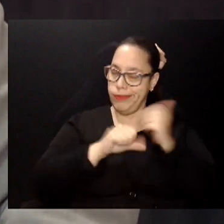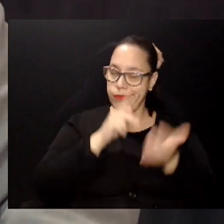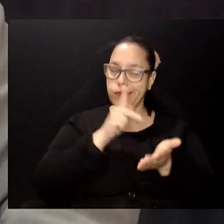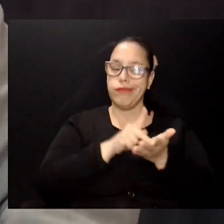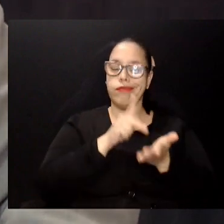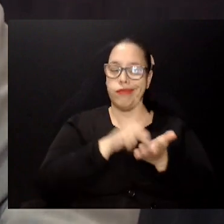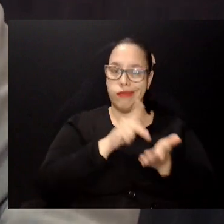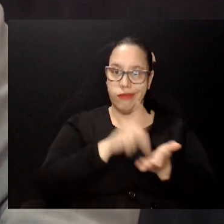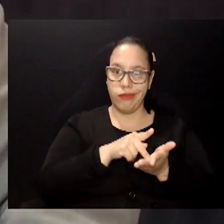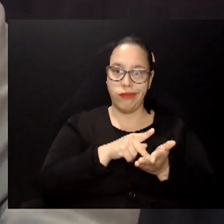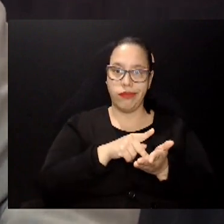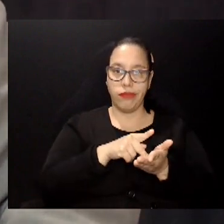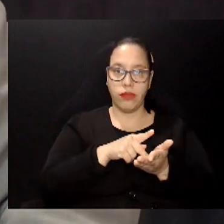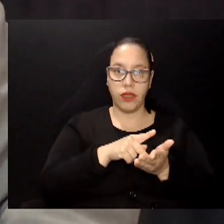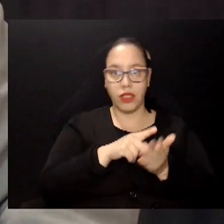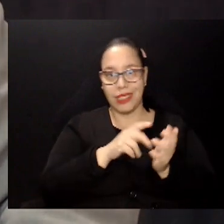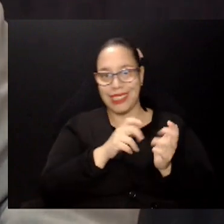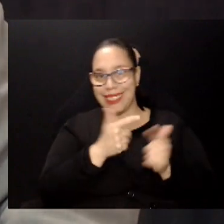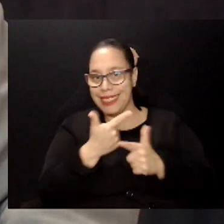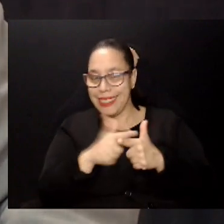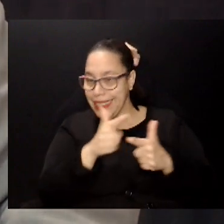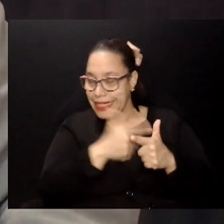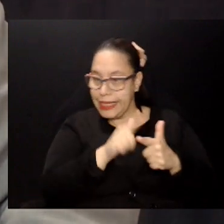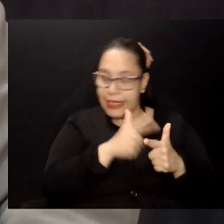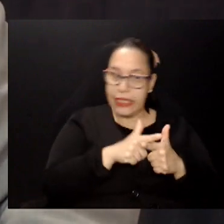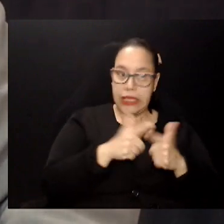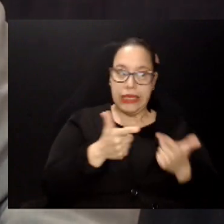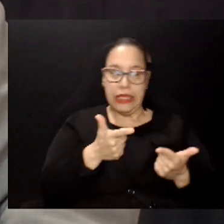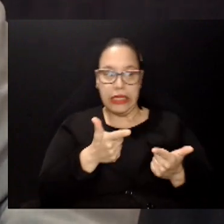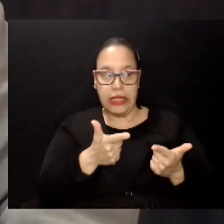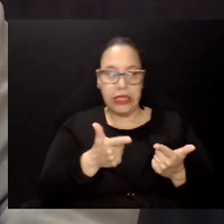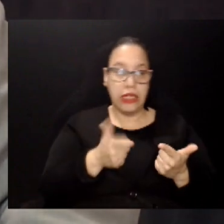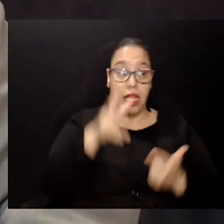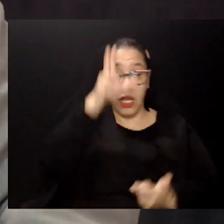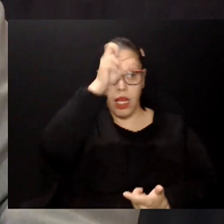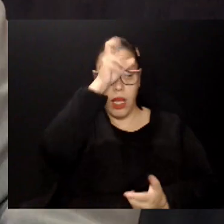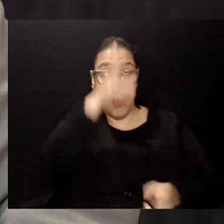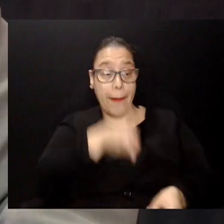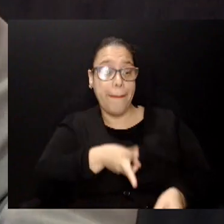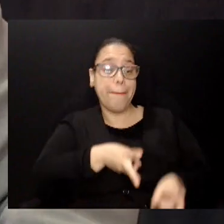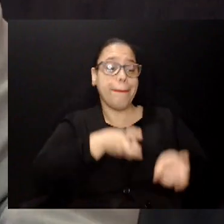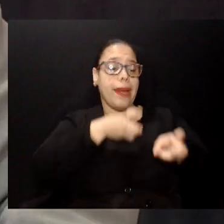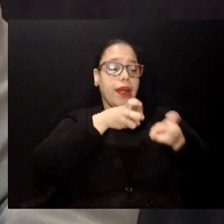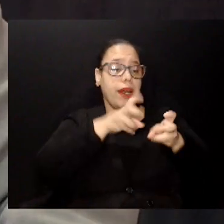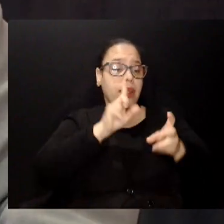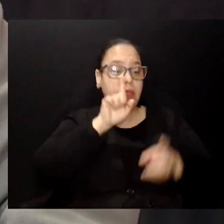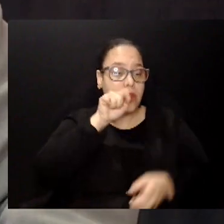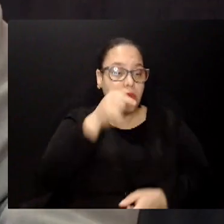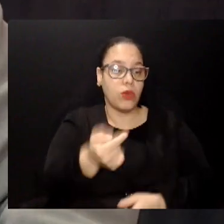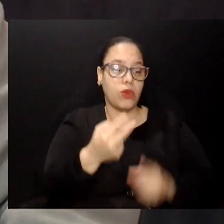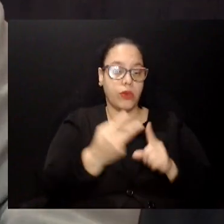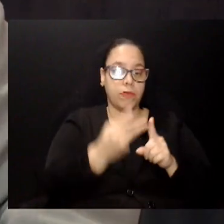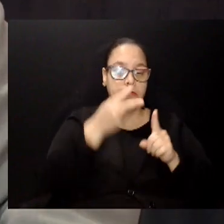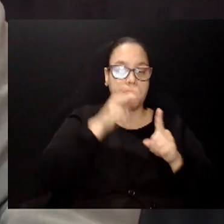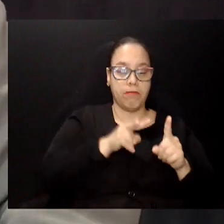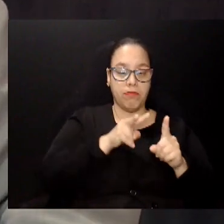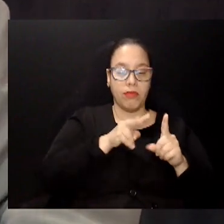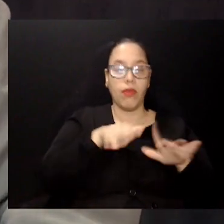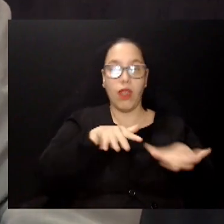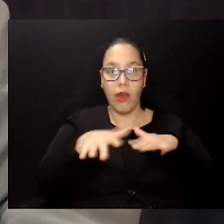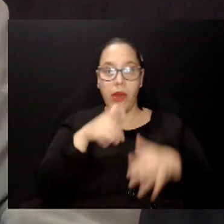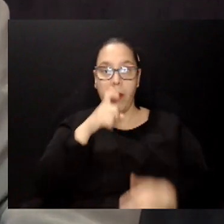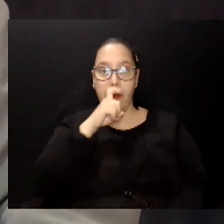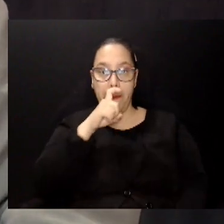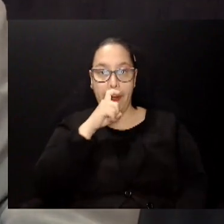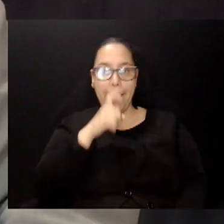fantasmas do passado, vamos dizer assim, ao ponto de aprender a enxergar aquilo tudo de uma outra forma. Então, Então, aquele momento que o pai brigava com ela e ela